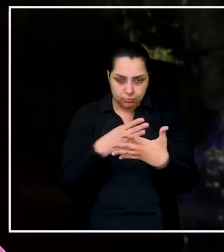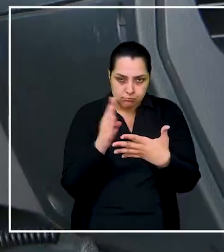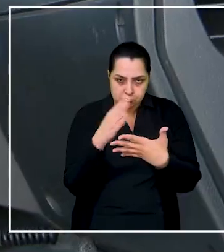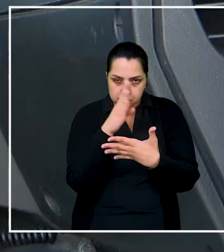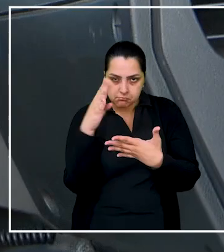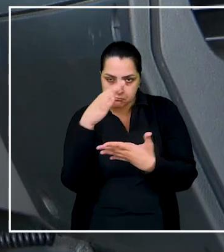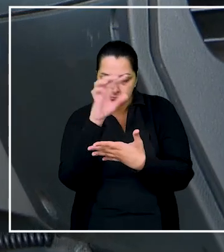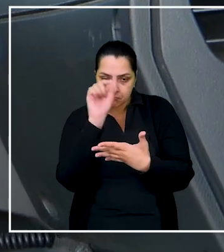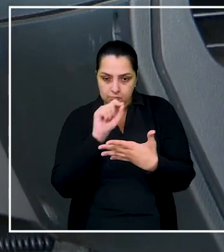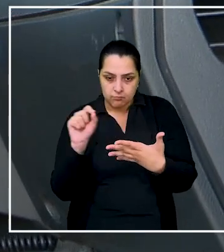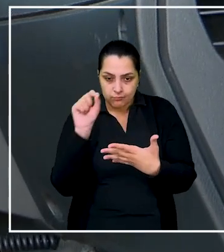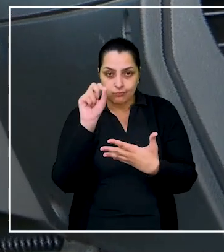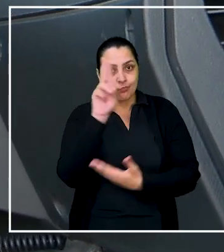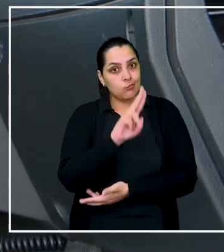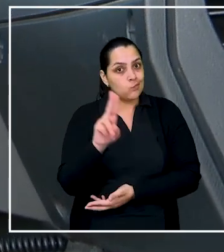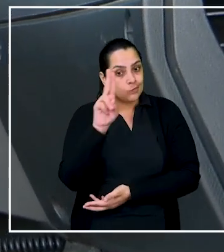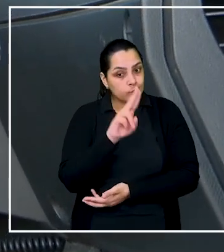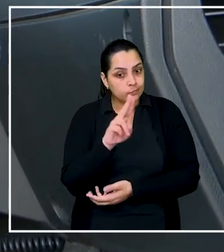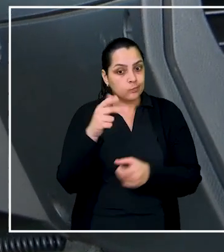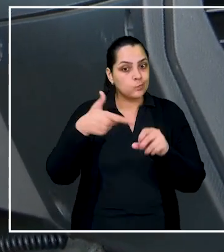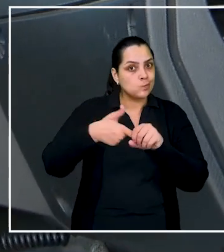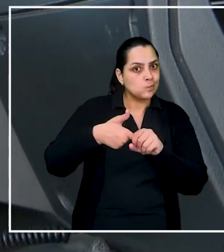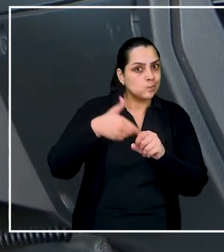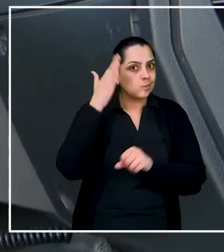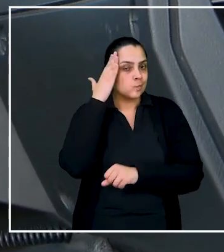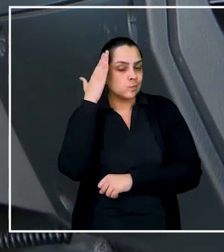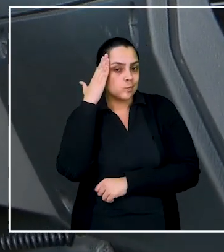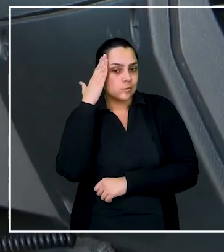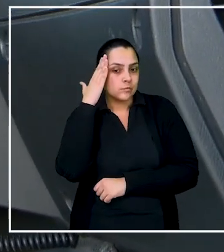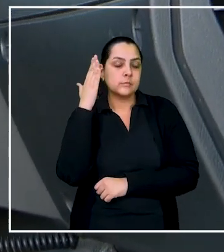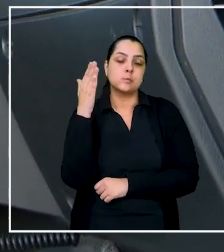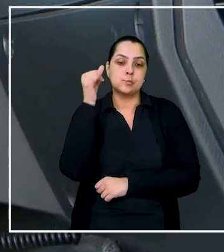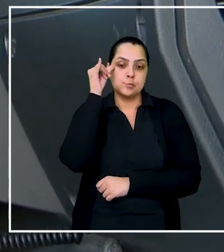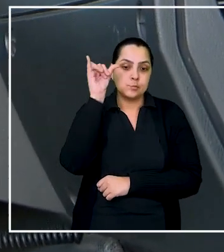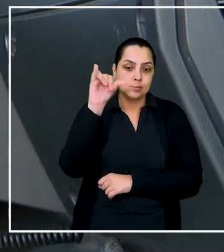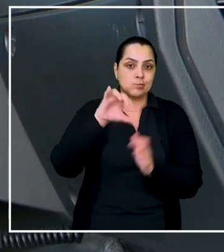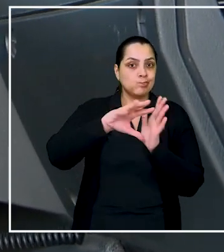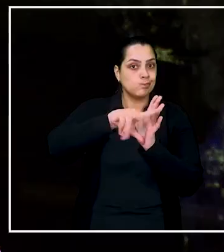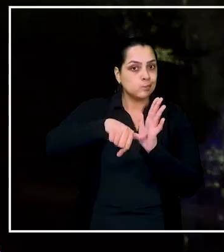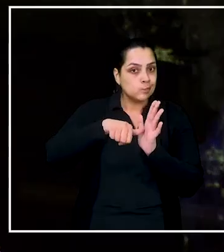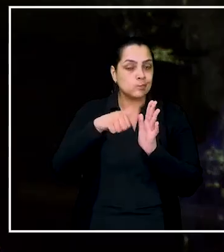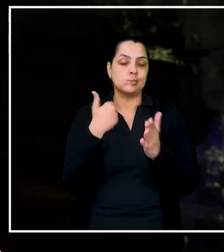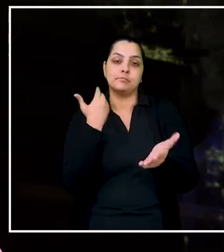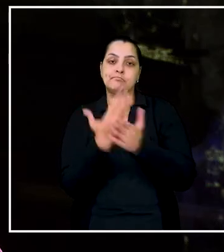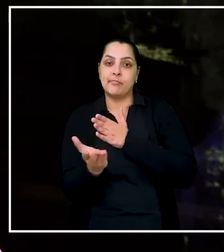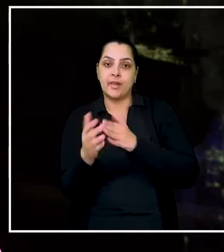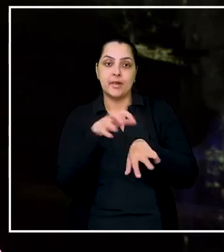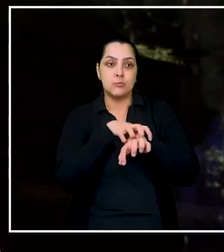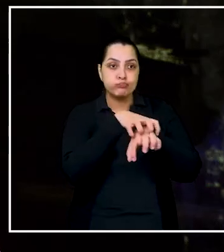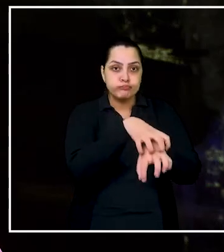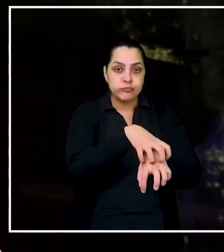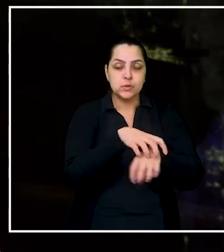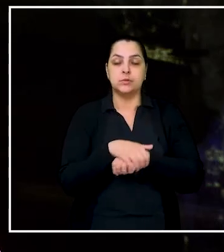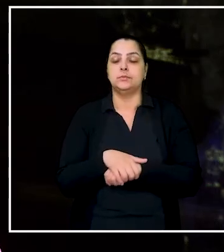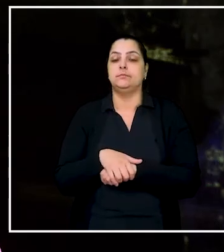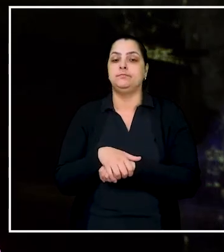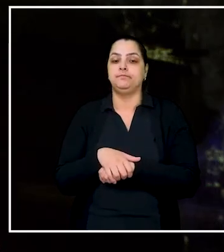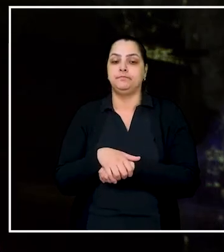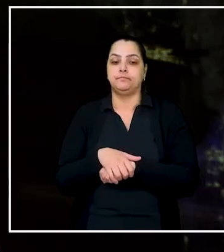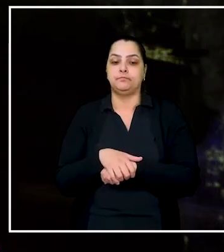nossa frota em geral. A gente consegue otimizar consumo de combustível, a gente consegue evitar roubos, perda da